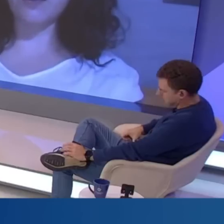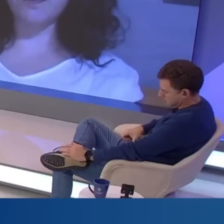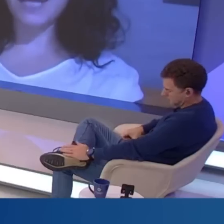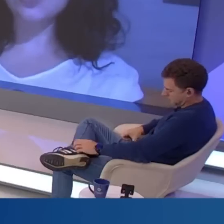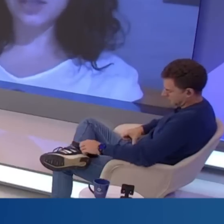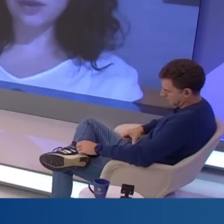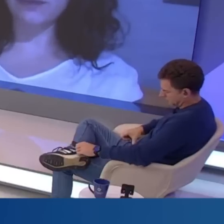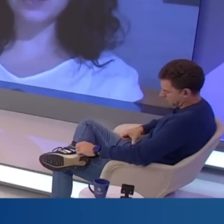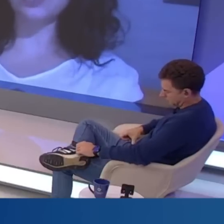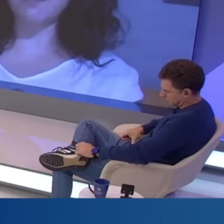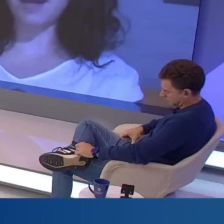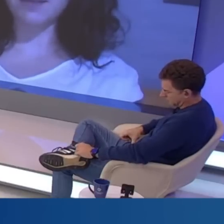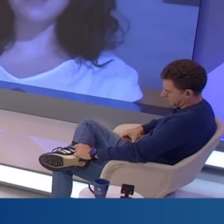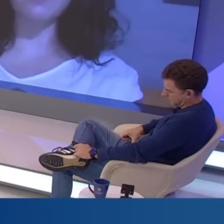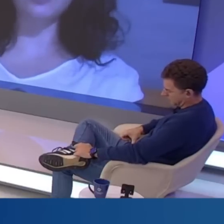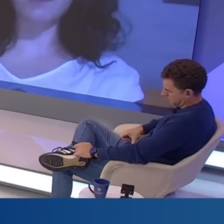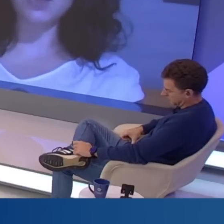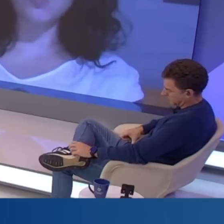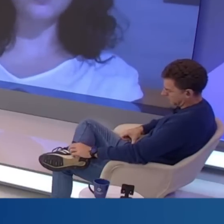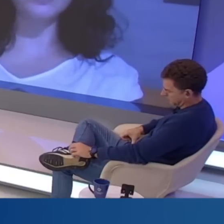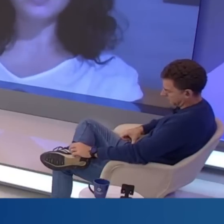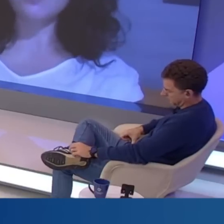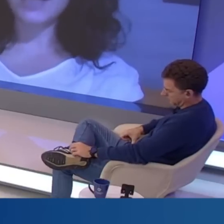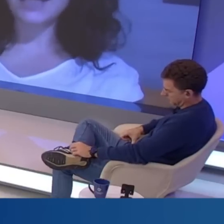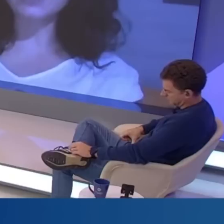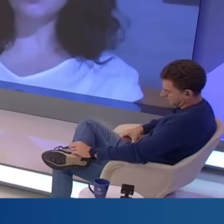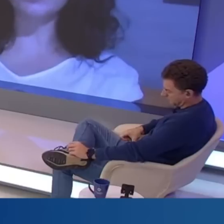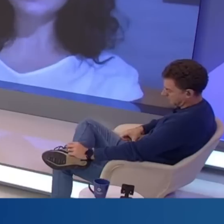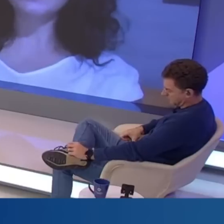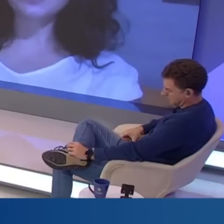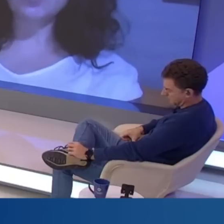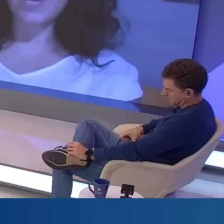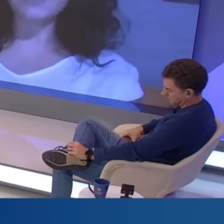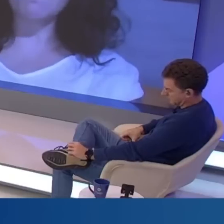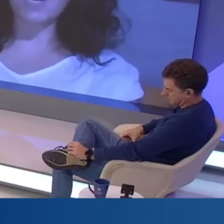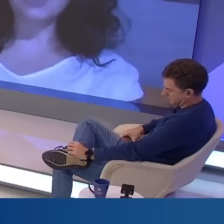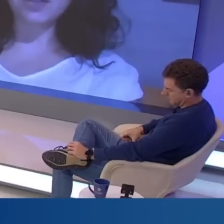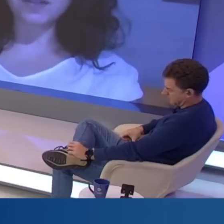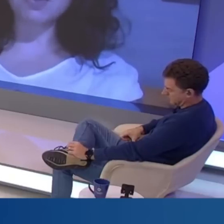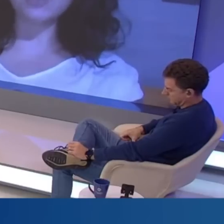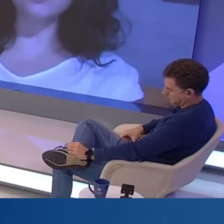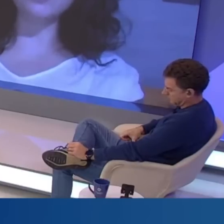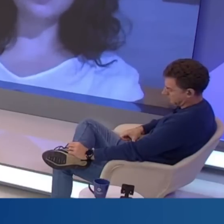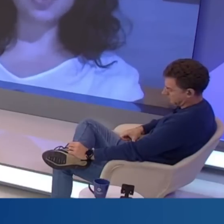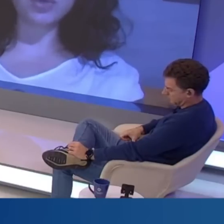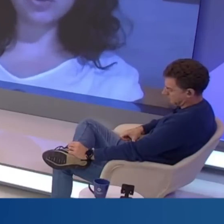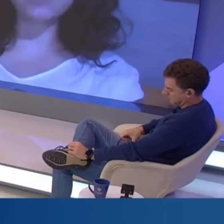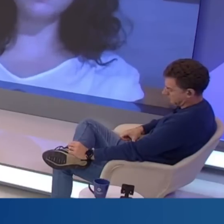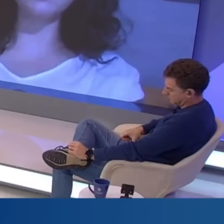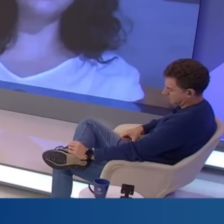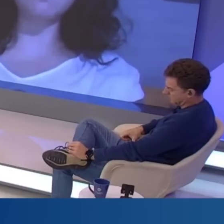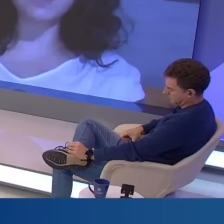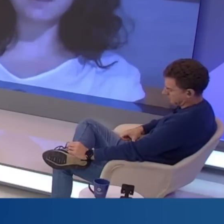com o preço da sua força de trabalho mais elevado, a manicure, o encanador. Tanto é que parte das reivindicações em junho